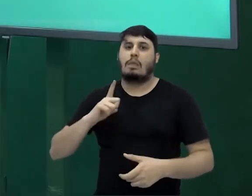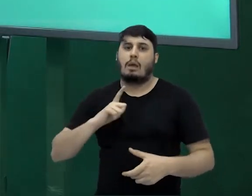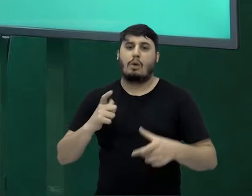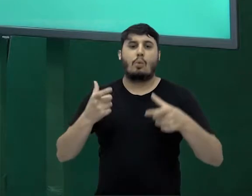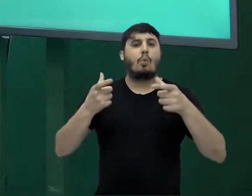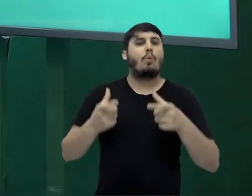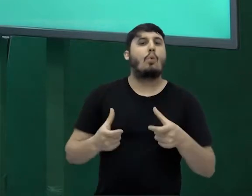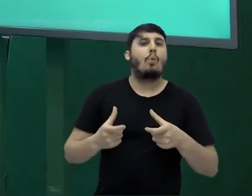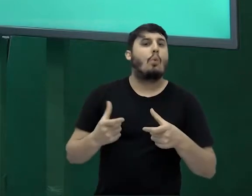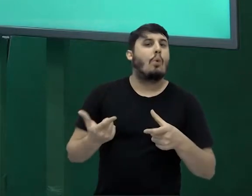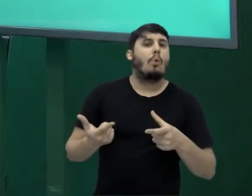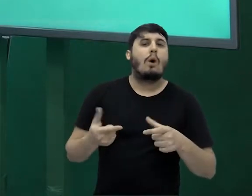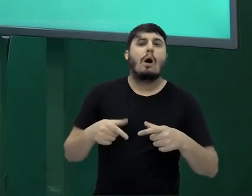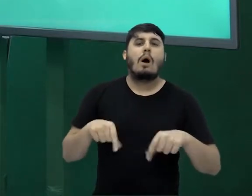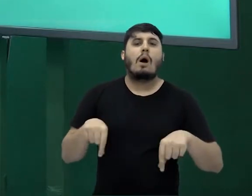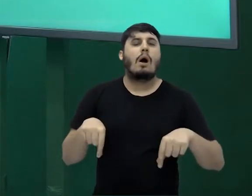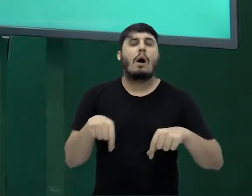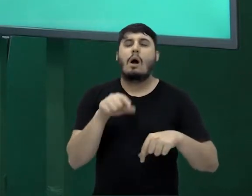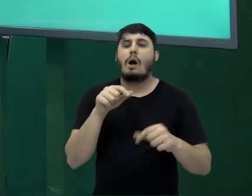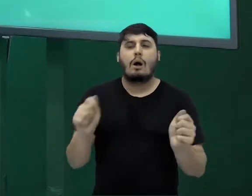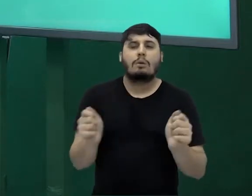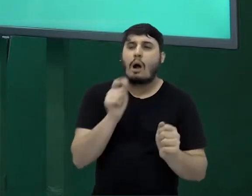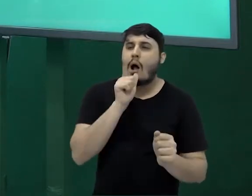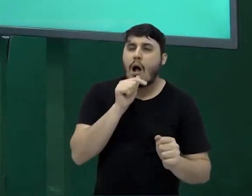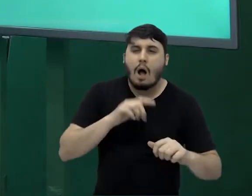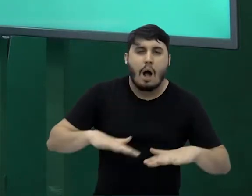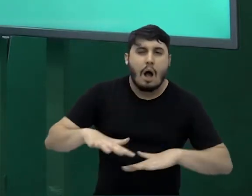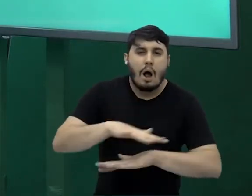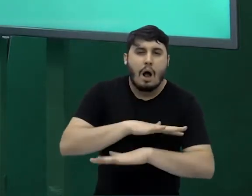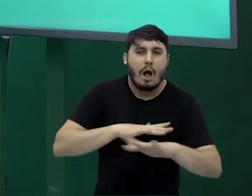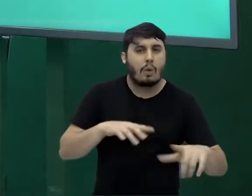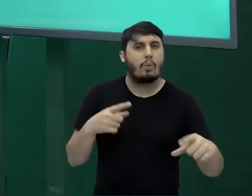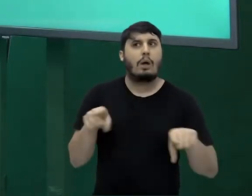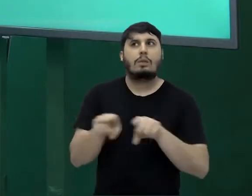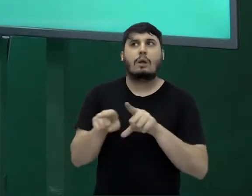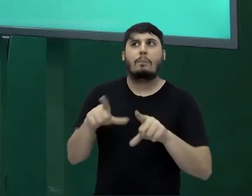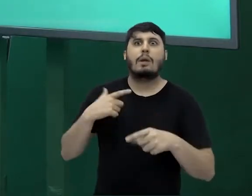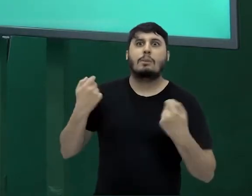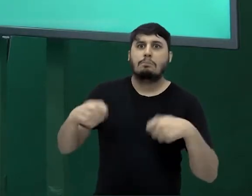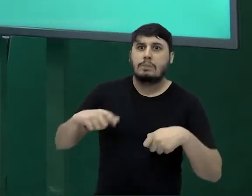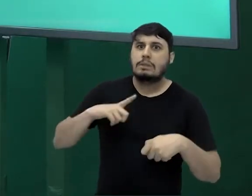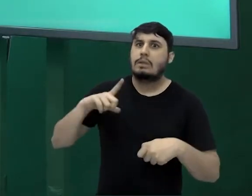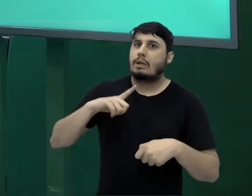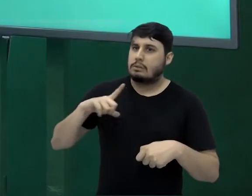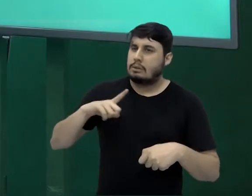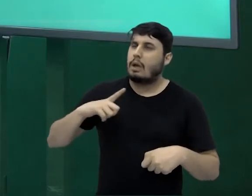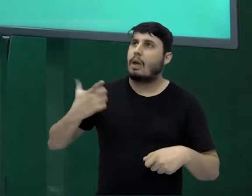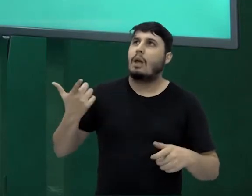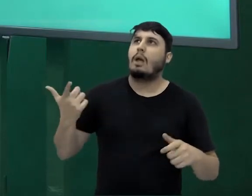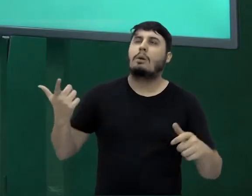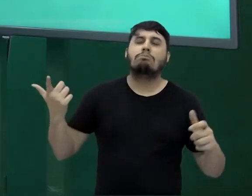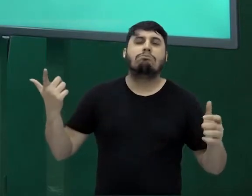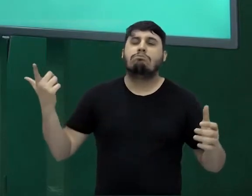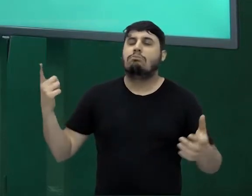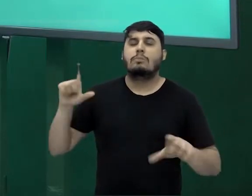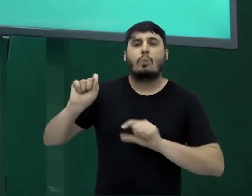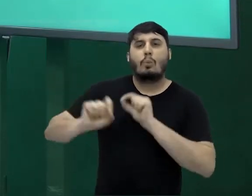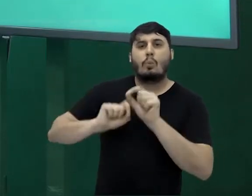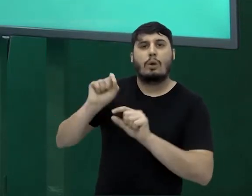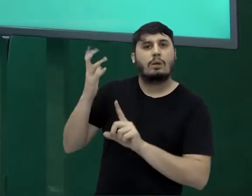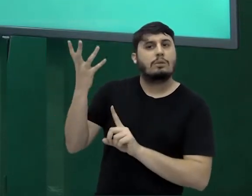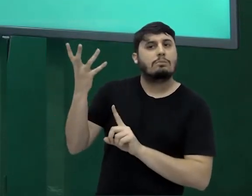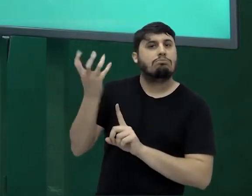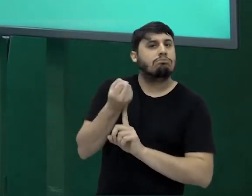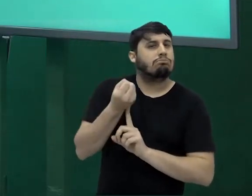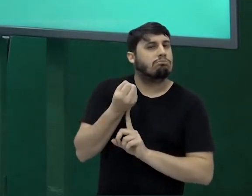um ambiente úmido, sombreado, precisa de água para reprodução. Quando você chega nas pteridófitas,